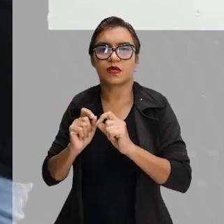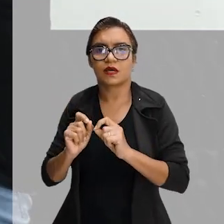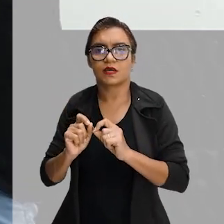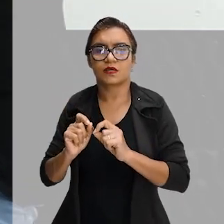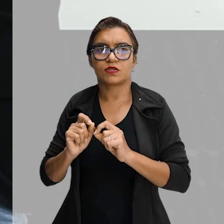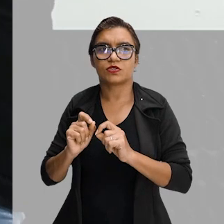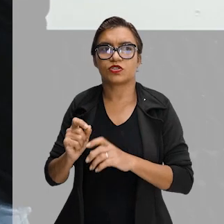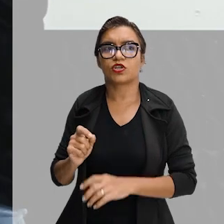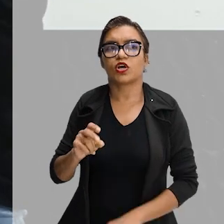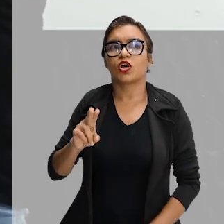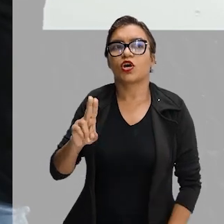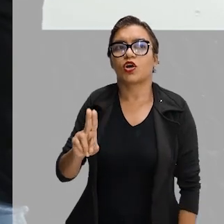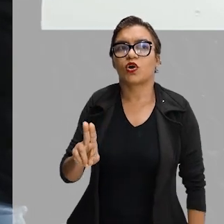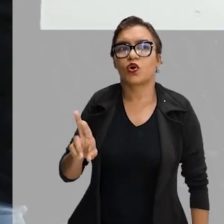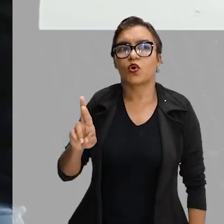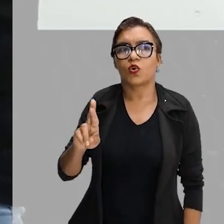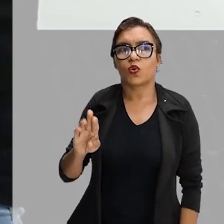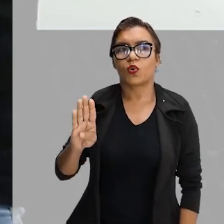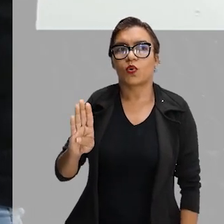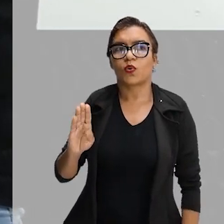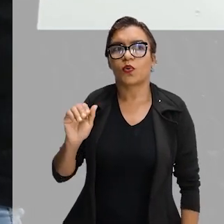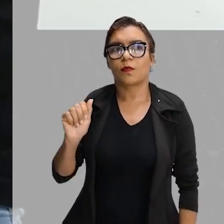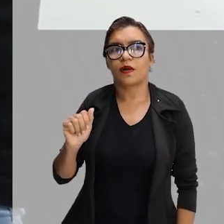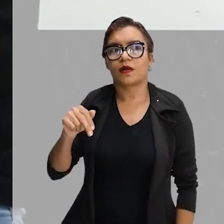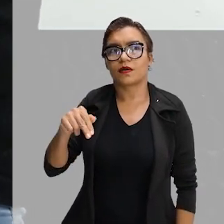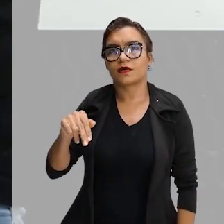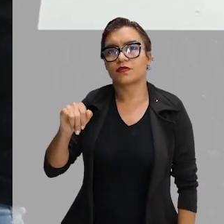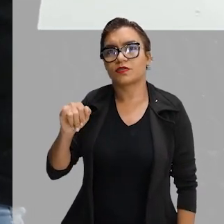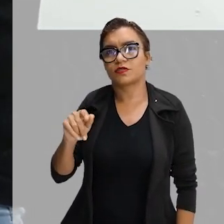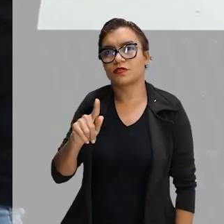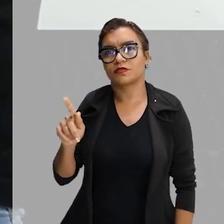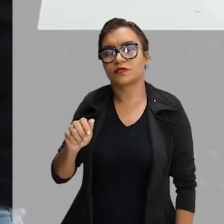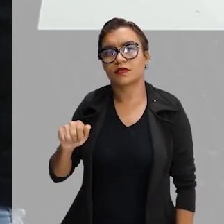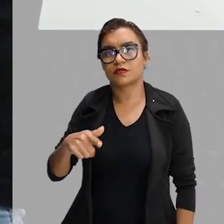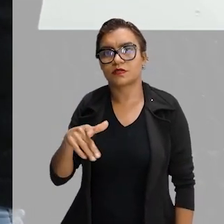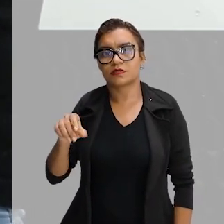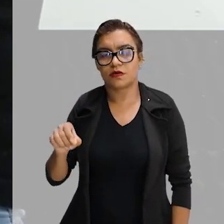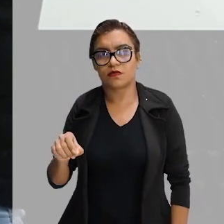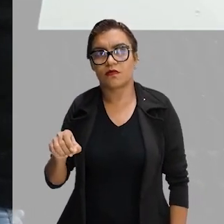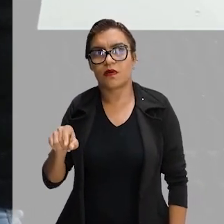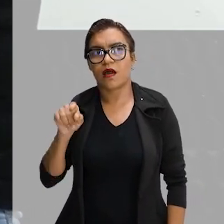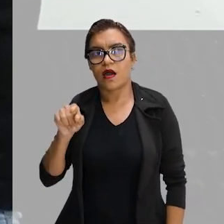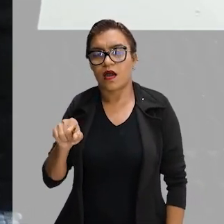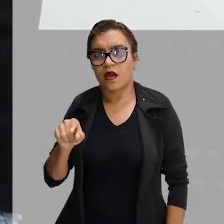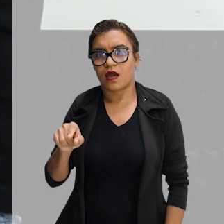urbanização. E essa urbanização ela foi desordenada.